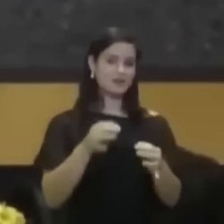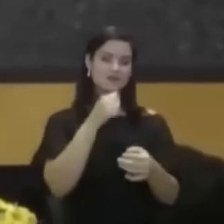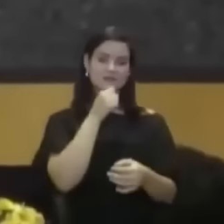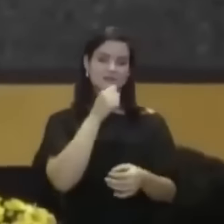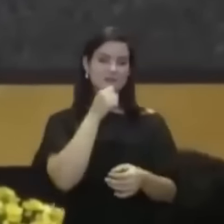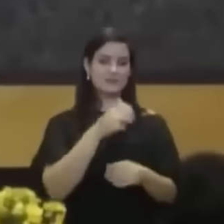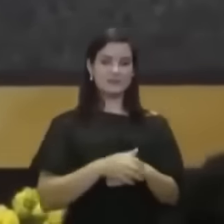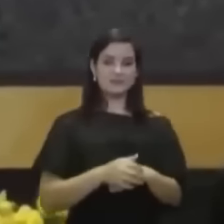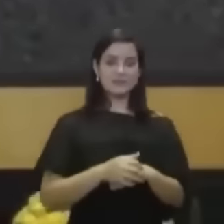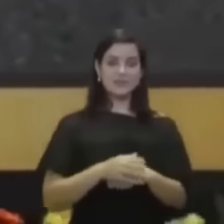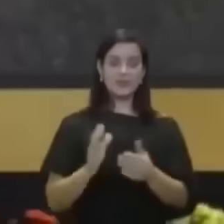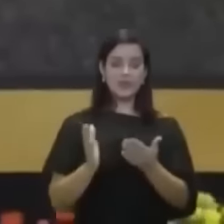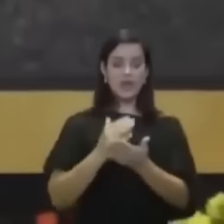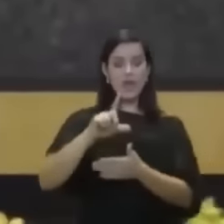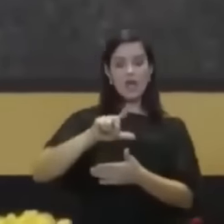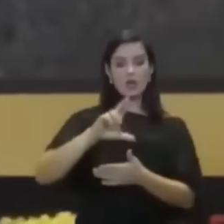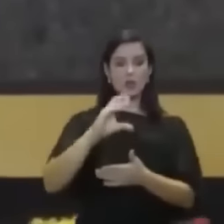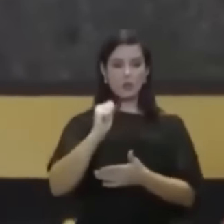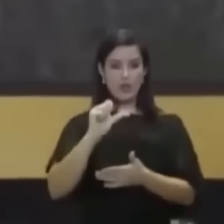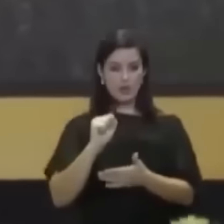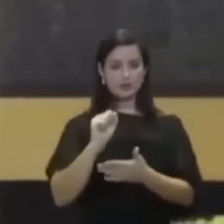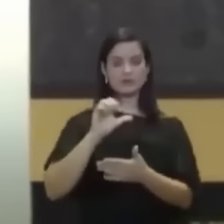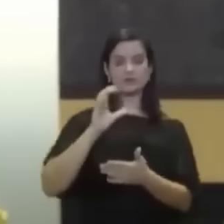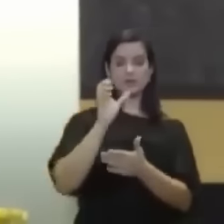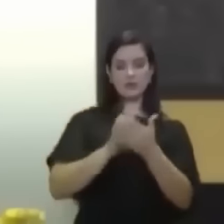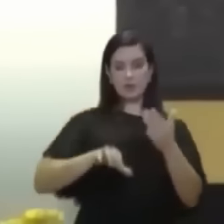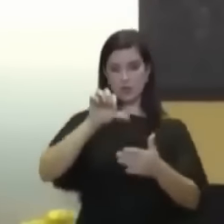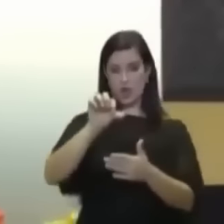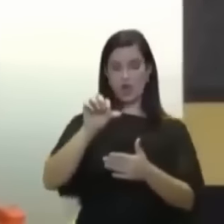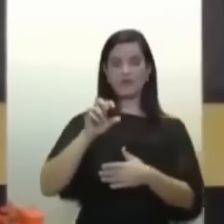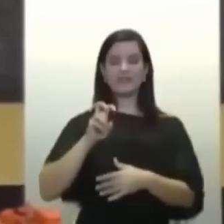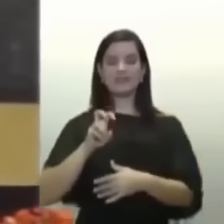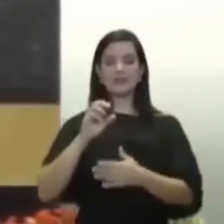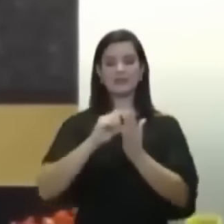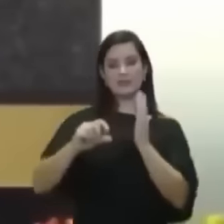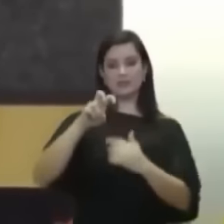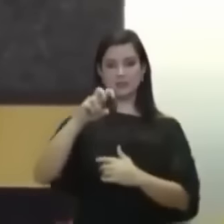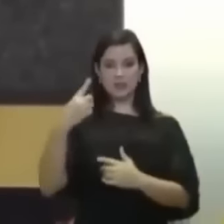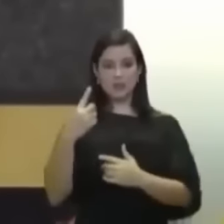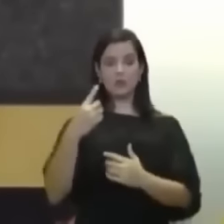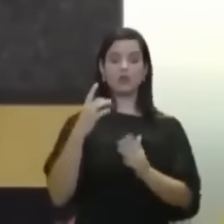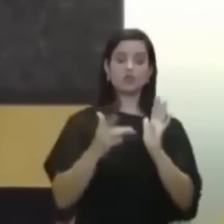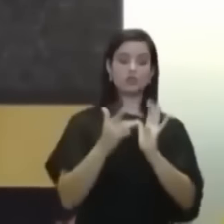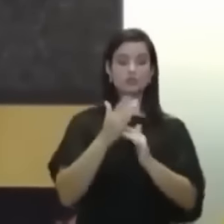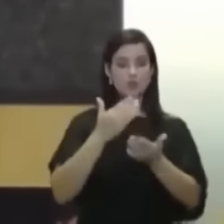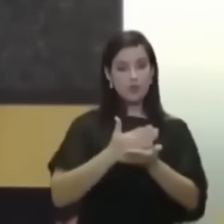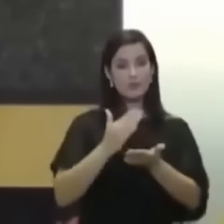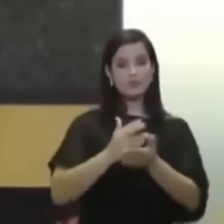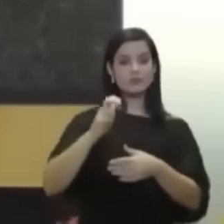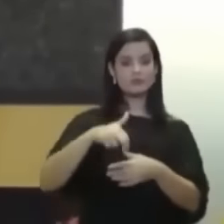A partir de Lucas 9:51, Jesus começa a caminhar para Jerusalém. Todo mundo podia ver isso no rosto dele, até que ele chega em